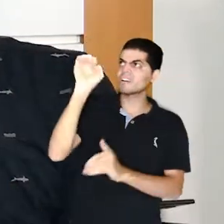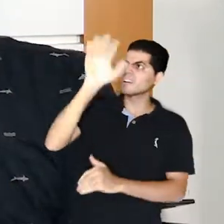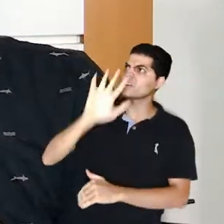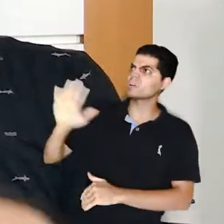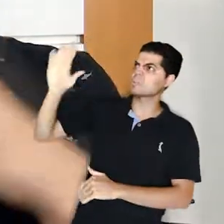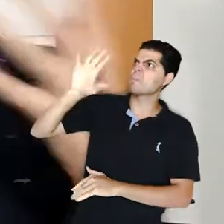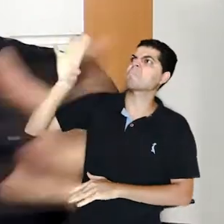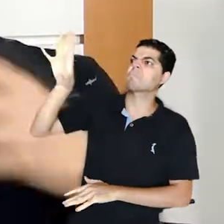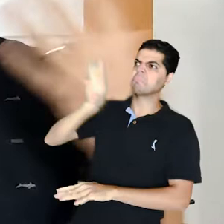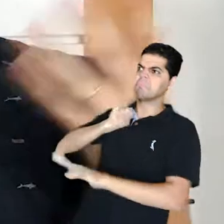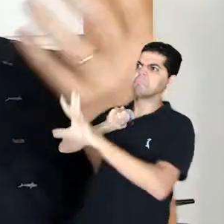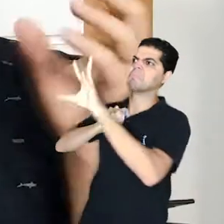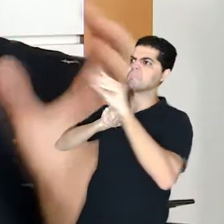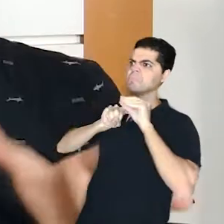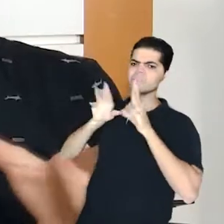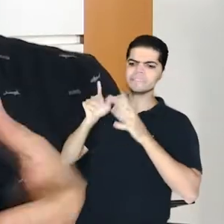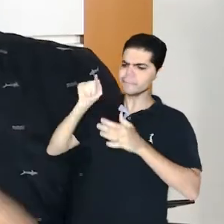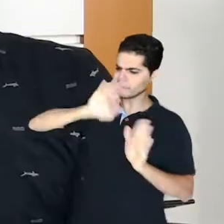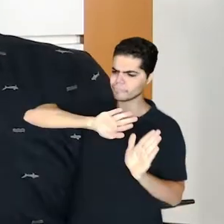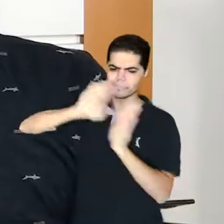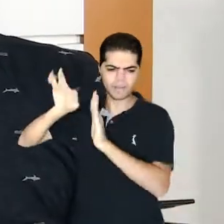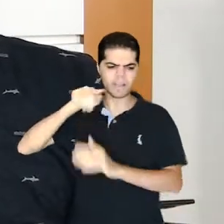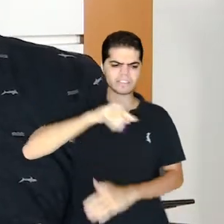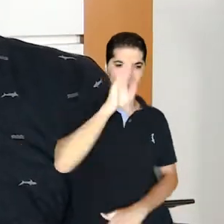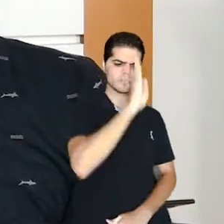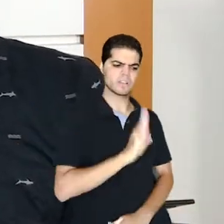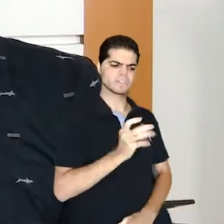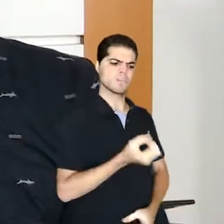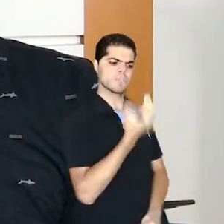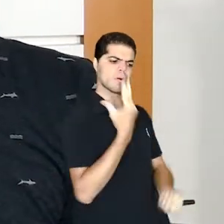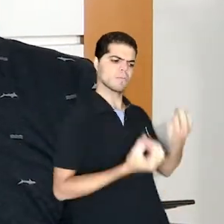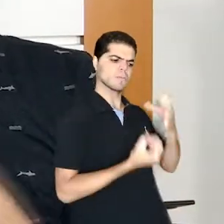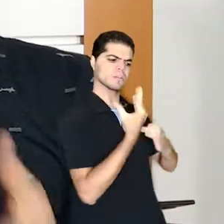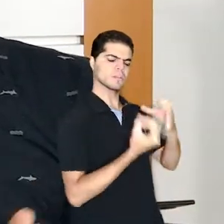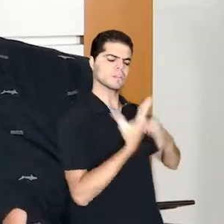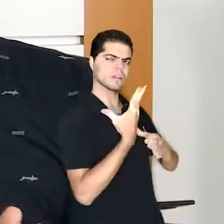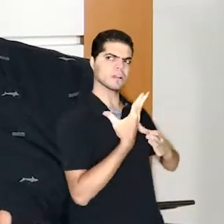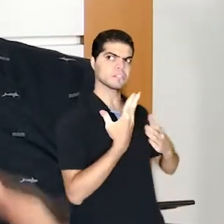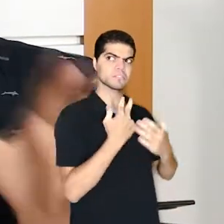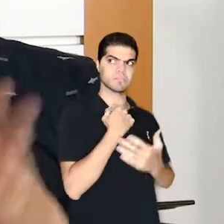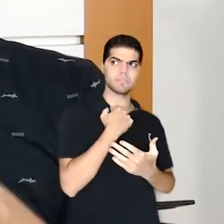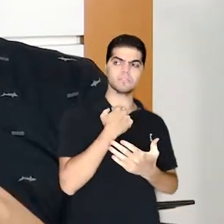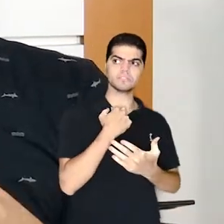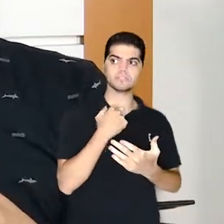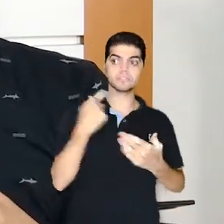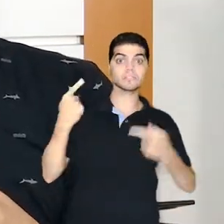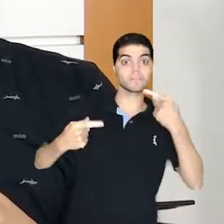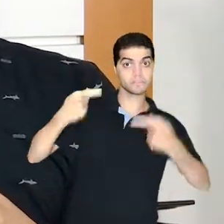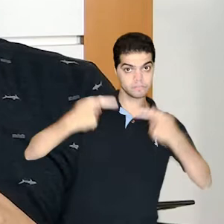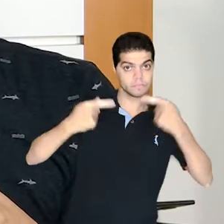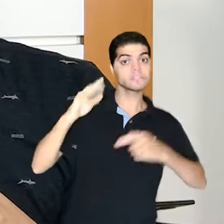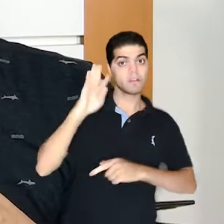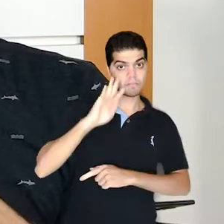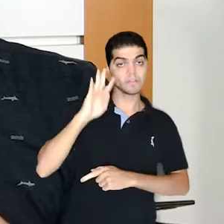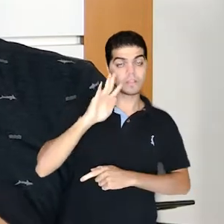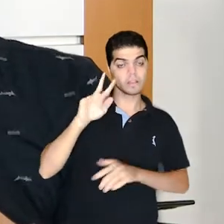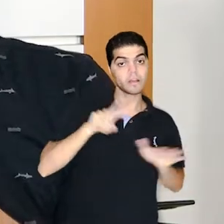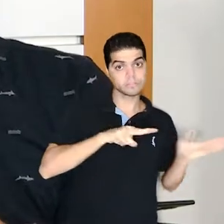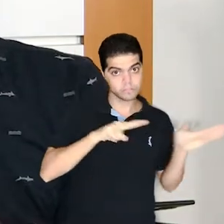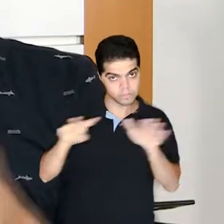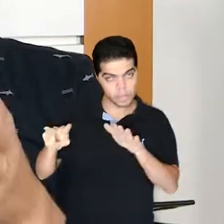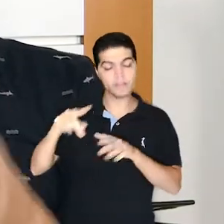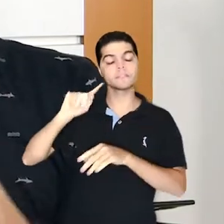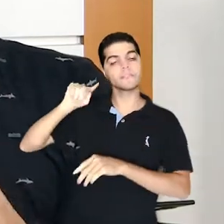criar uma coisa brasileira, uma coisa híbrida, enfim? O que é uma discussão muito legal. Eu não vou fazer um vídeo específico sobre a Semana de Arte de